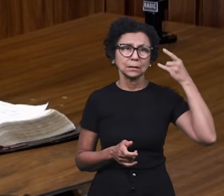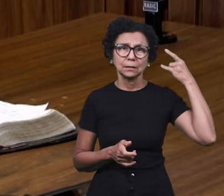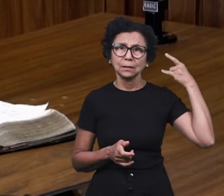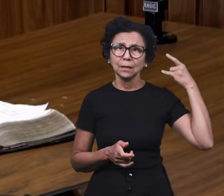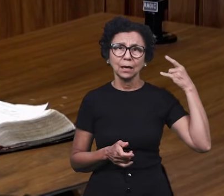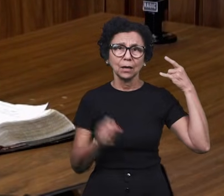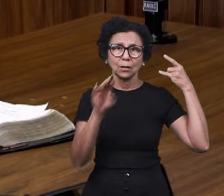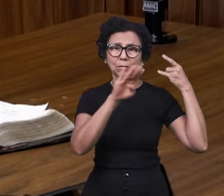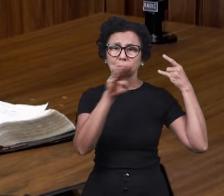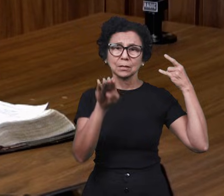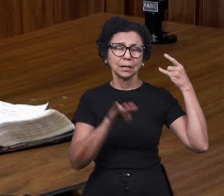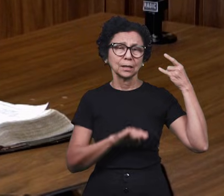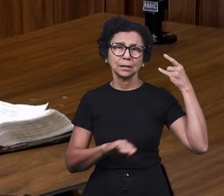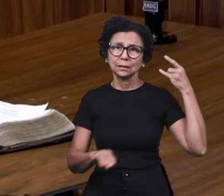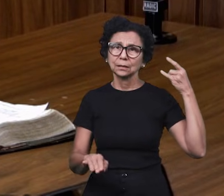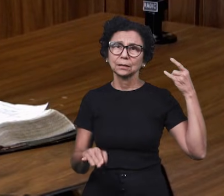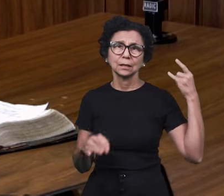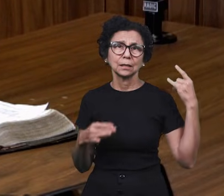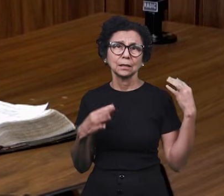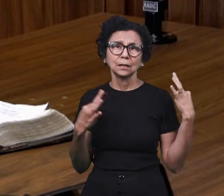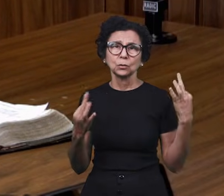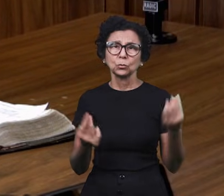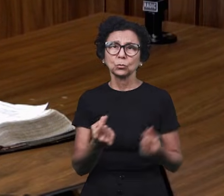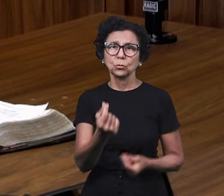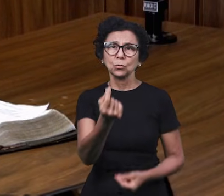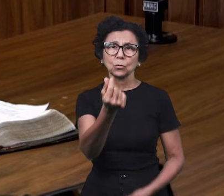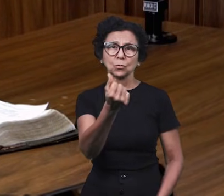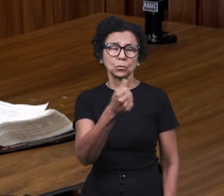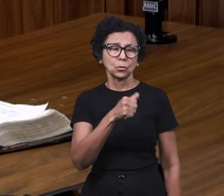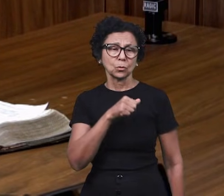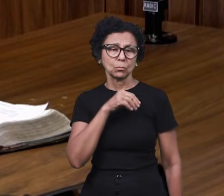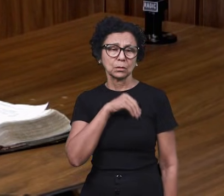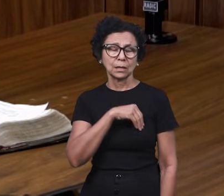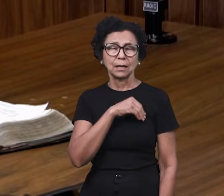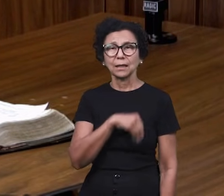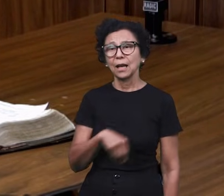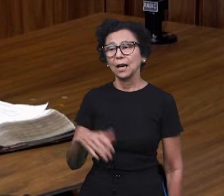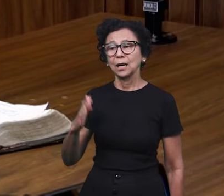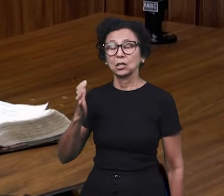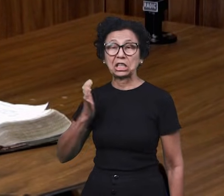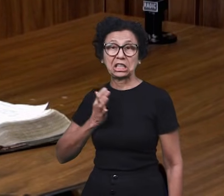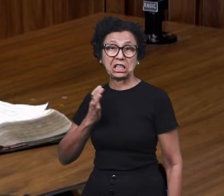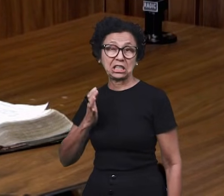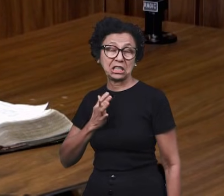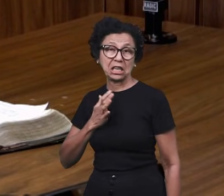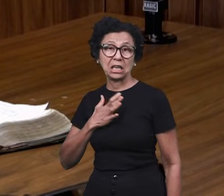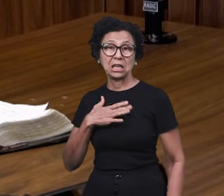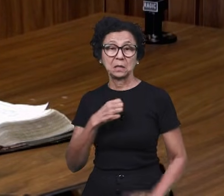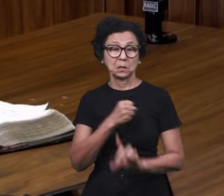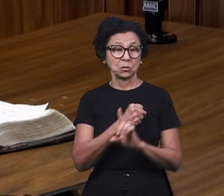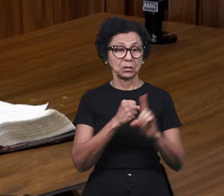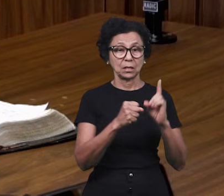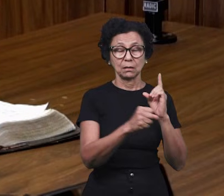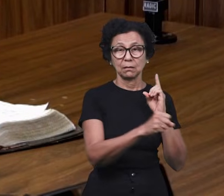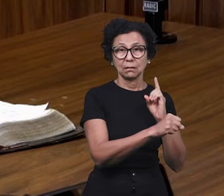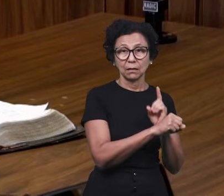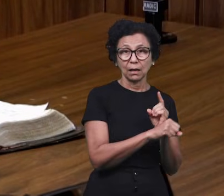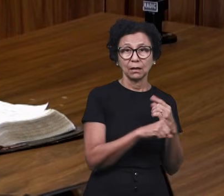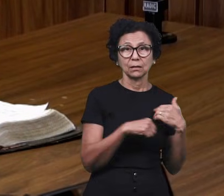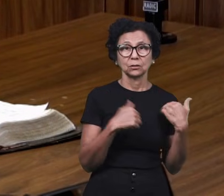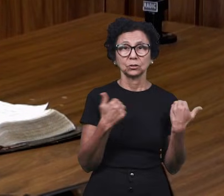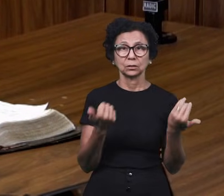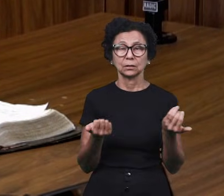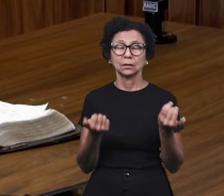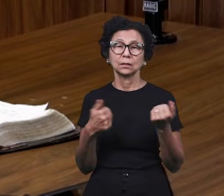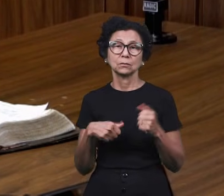homem. Então, tudo gira em torno de quanto você ganha, quanto você tem, qual o seu poder na sociedade, os bens, né? Mas o que o